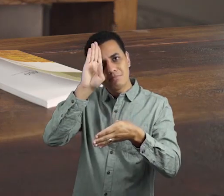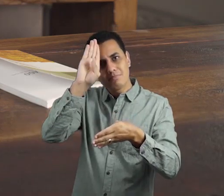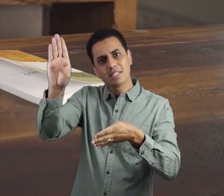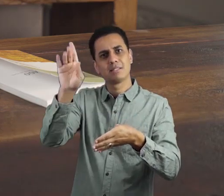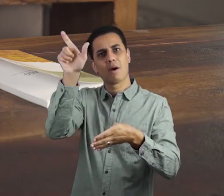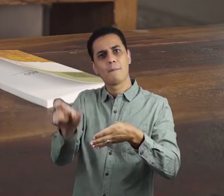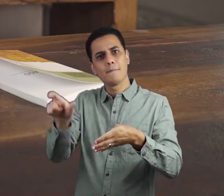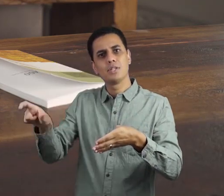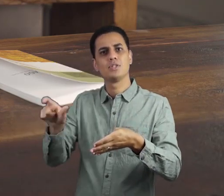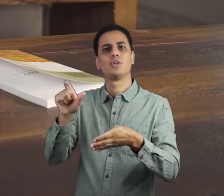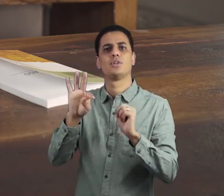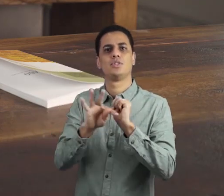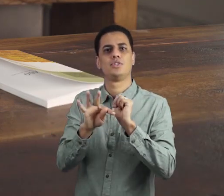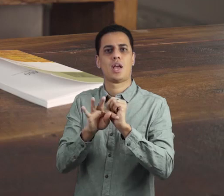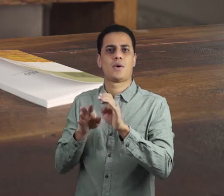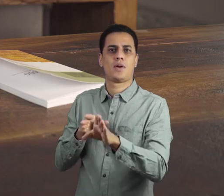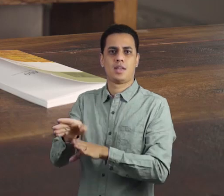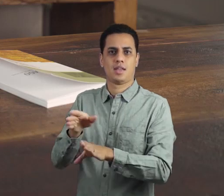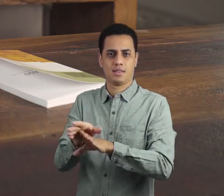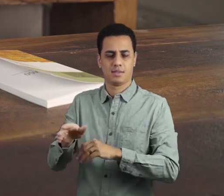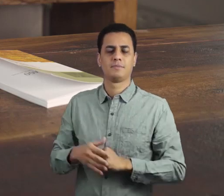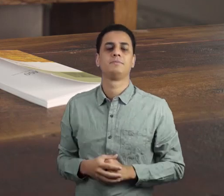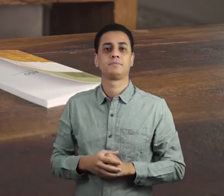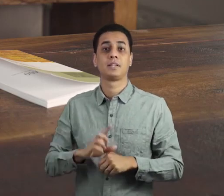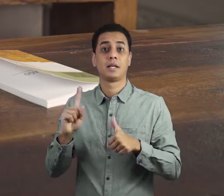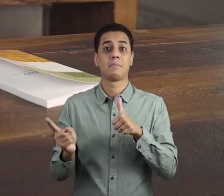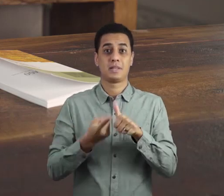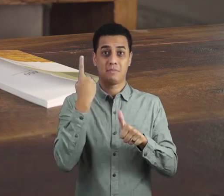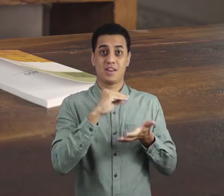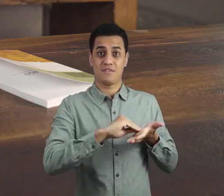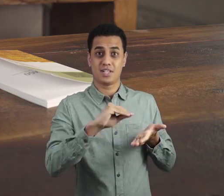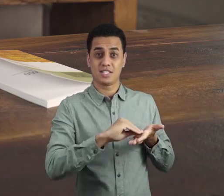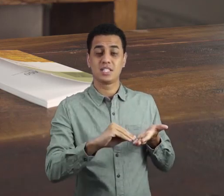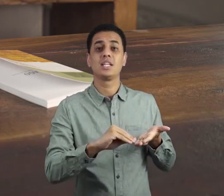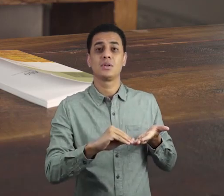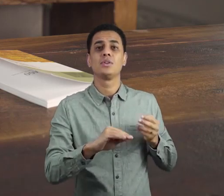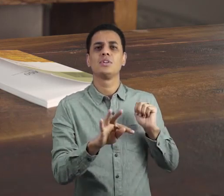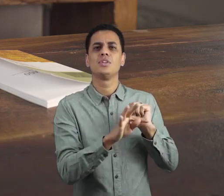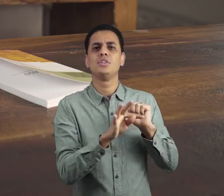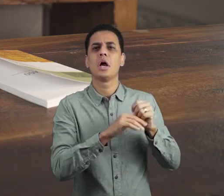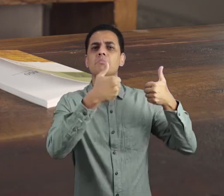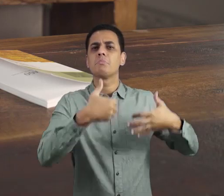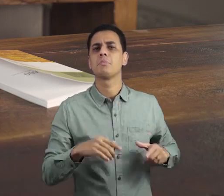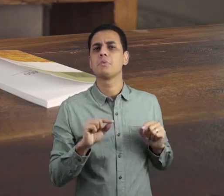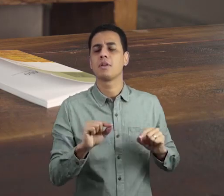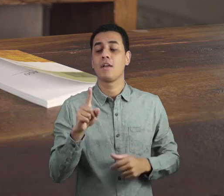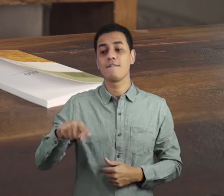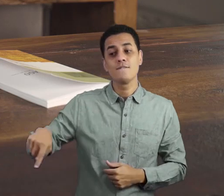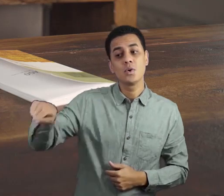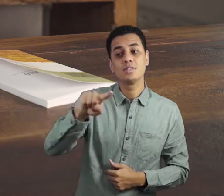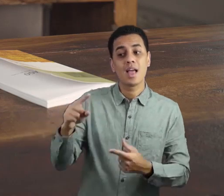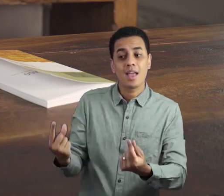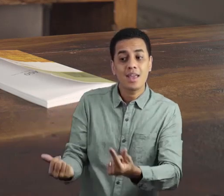desta exortação que Tiago faz com duas expressões. A primeira, logo no primeiro versículo, quando ele diz: